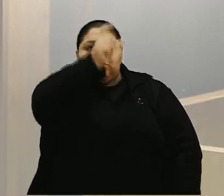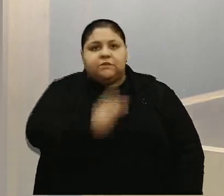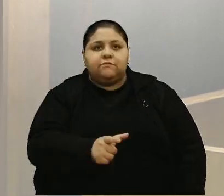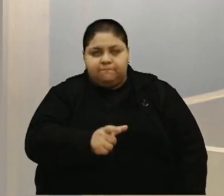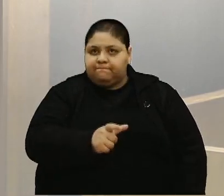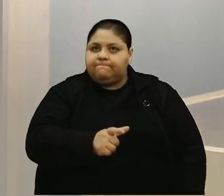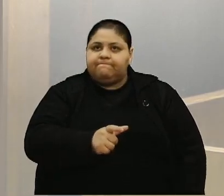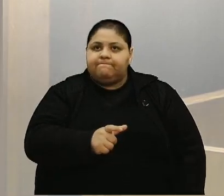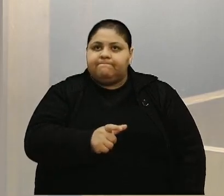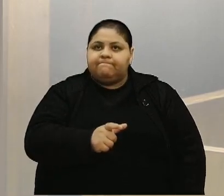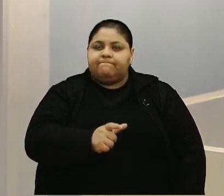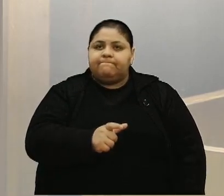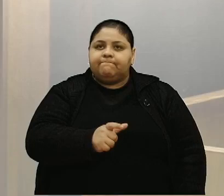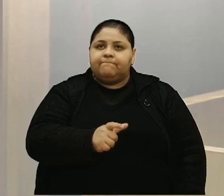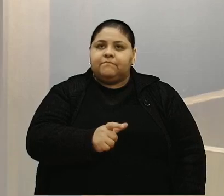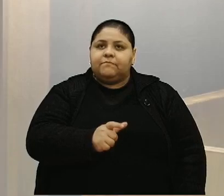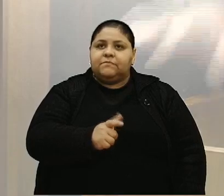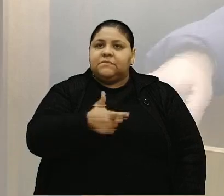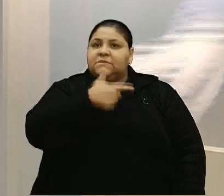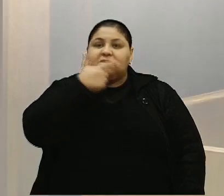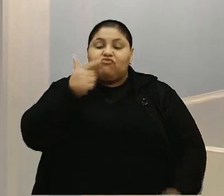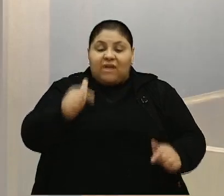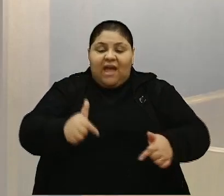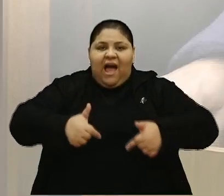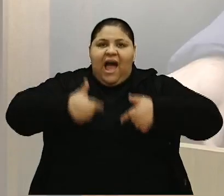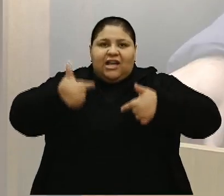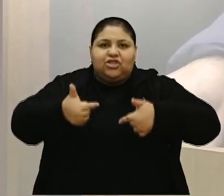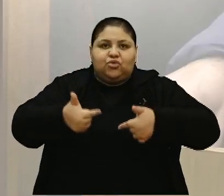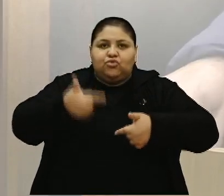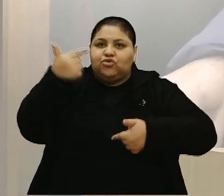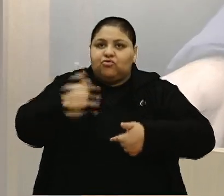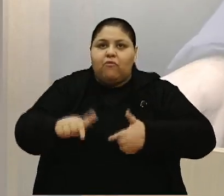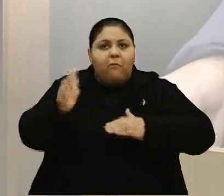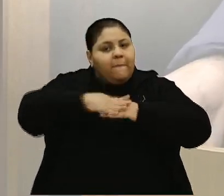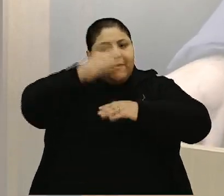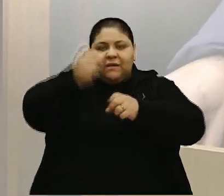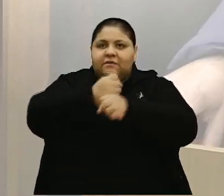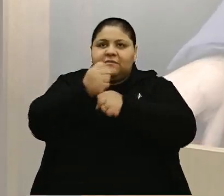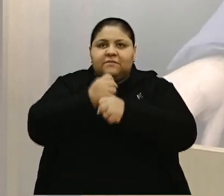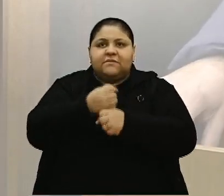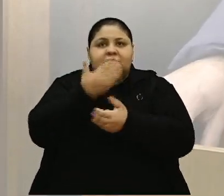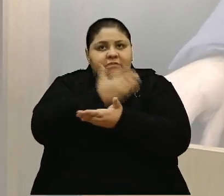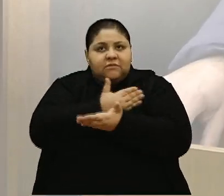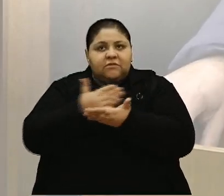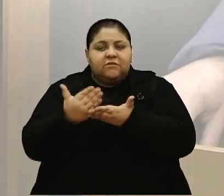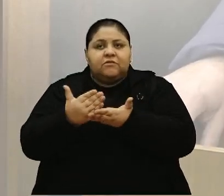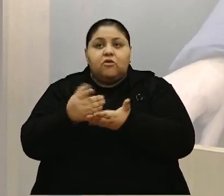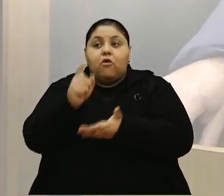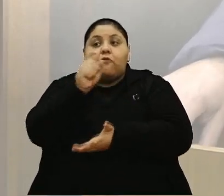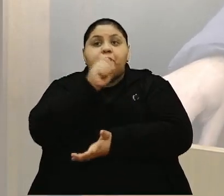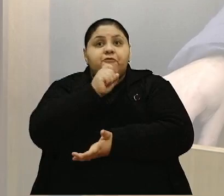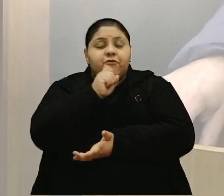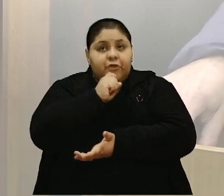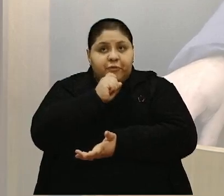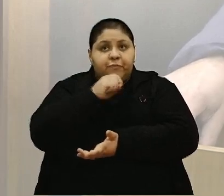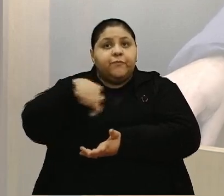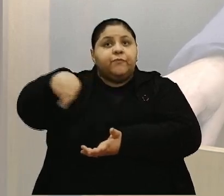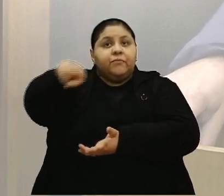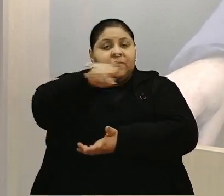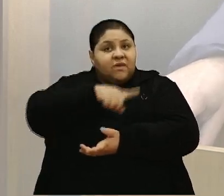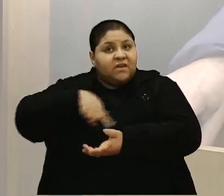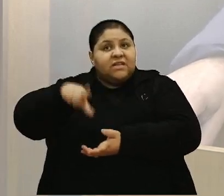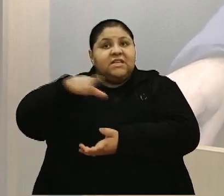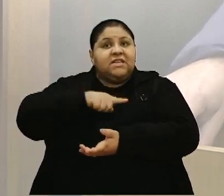E não se toma uma atitude. Mais um ano. Vai começar o frio e nós vamos